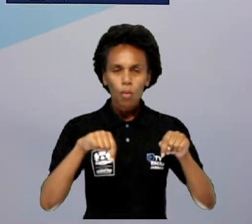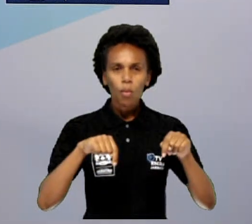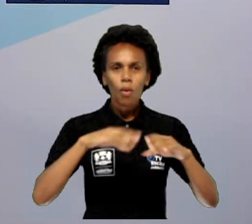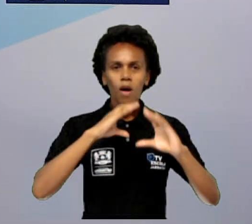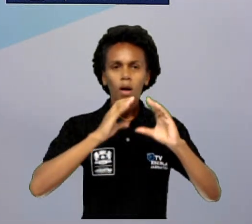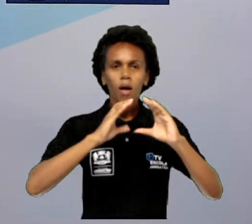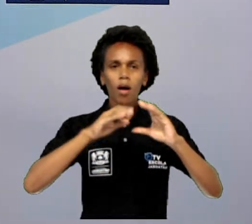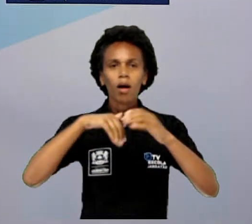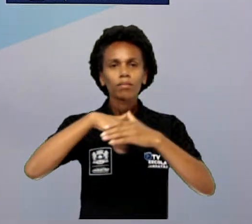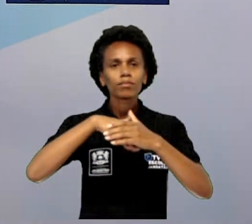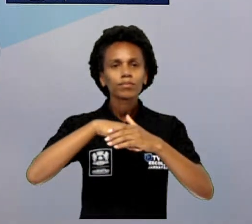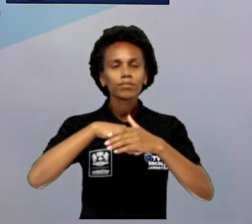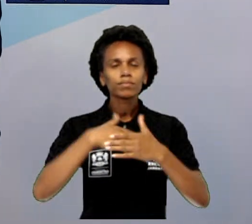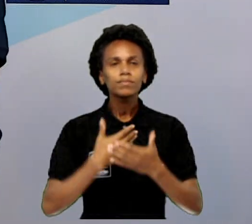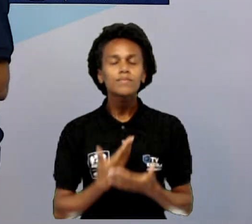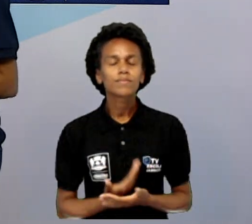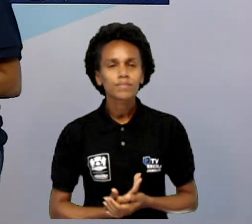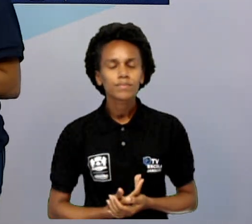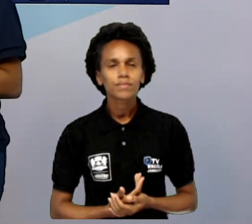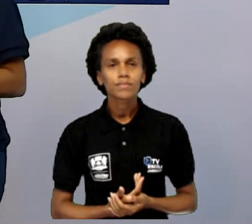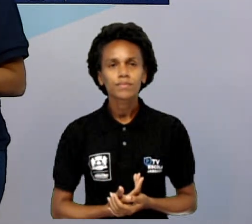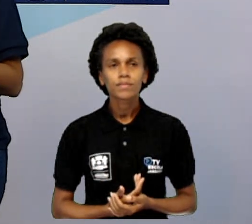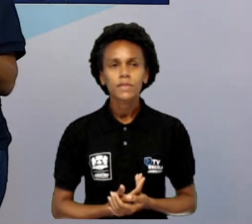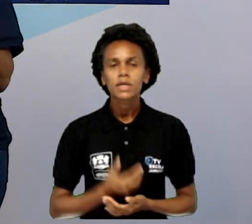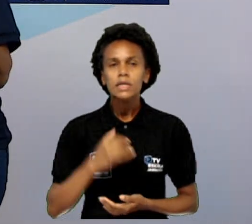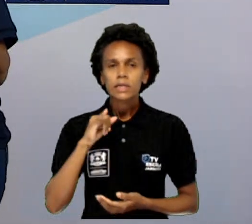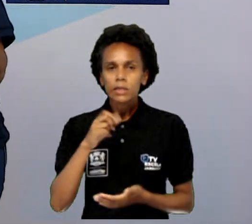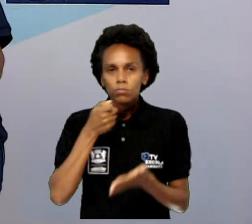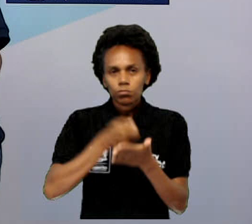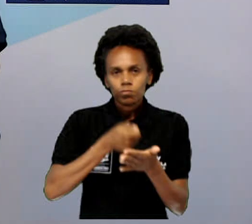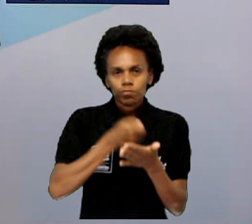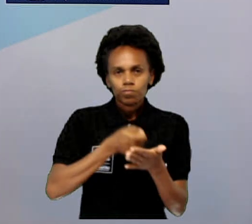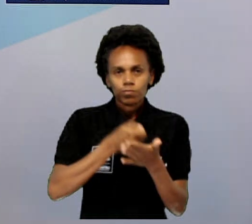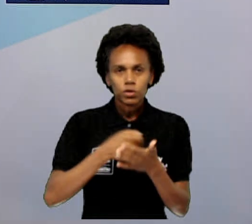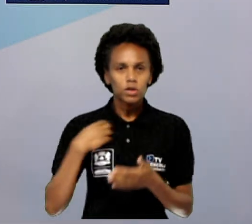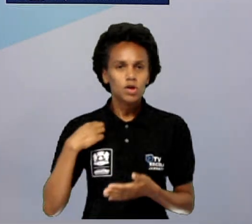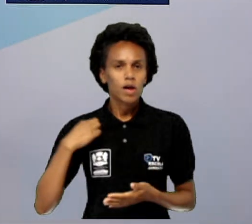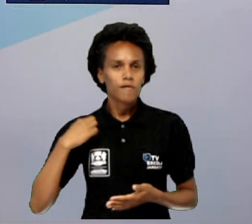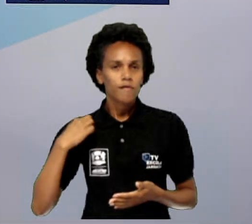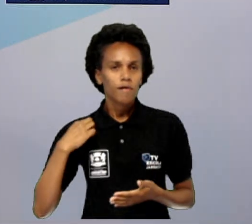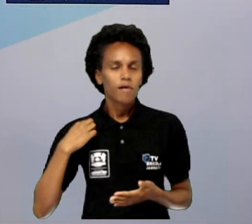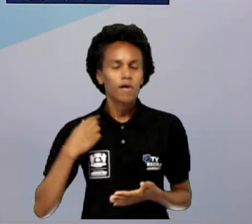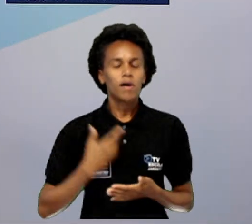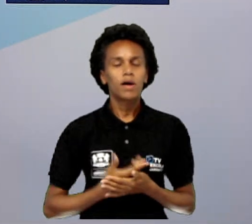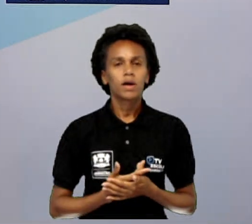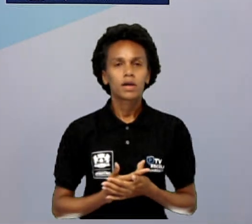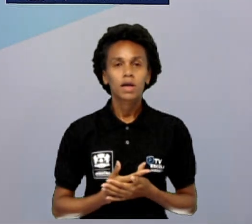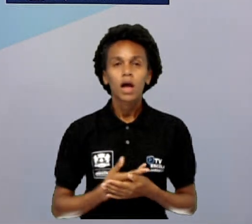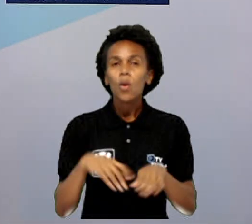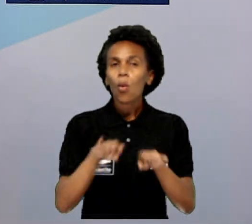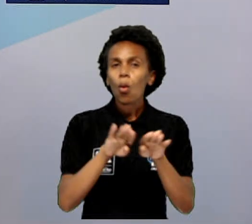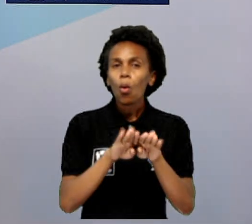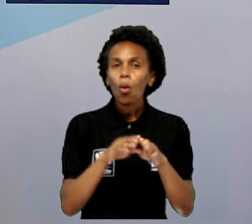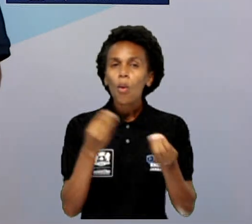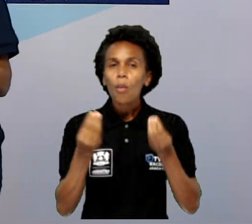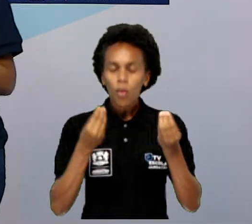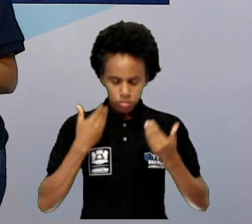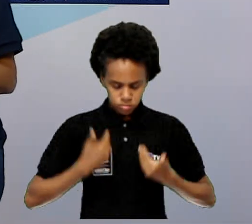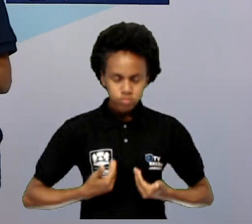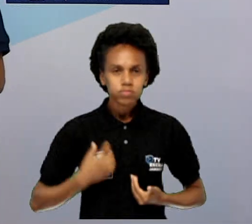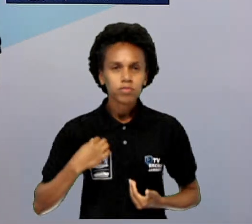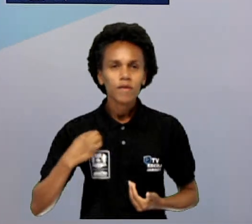Então, se havia exigência de usar farda e como era a farda, né? Como era estudar naquela